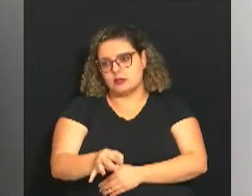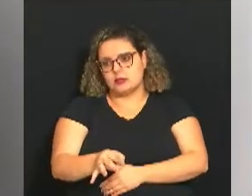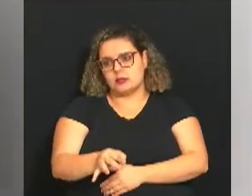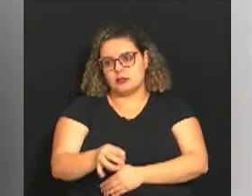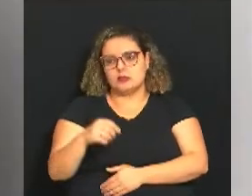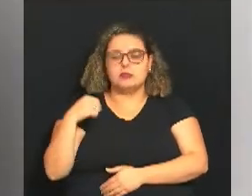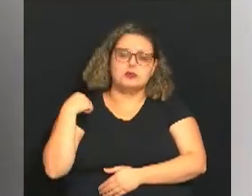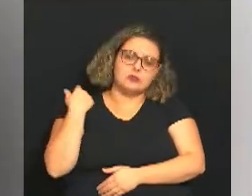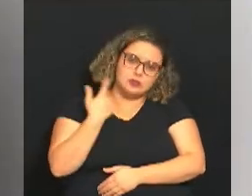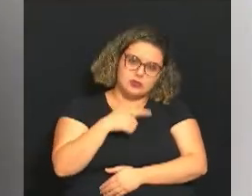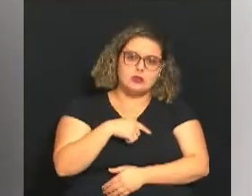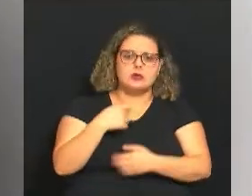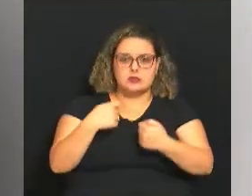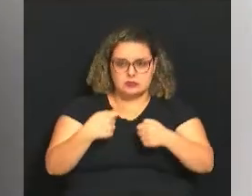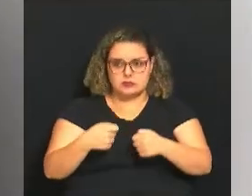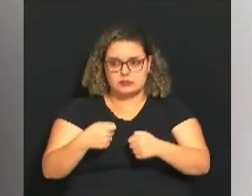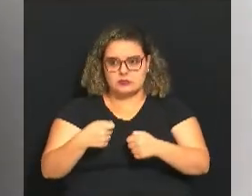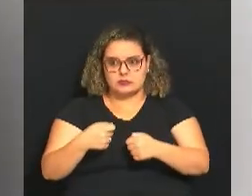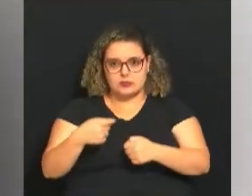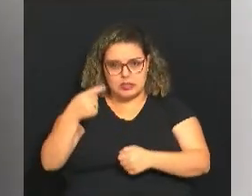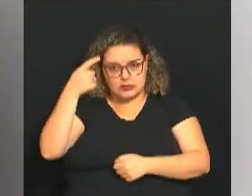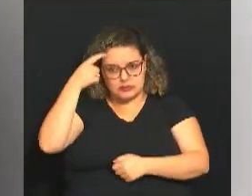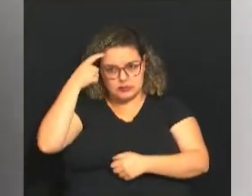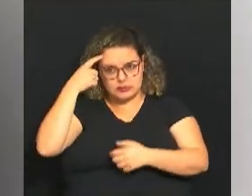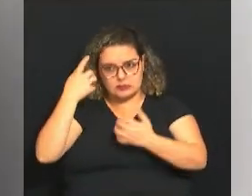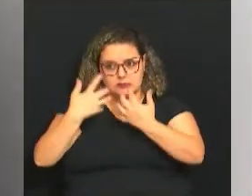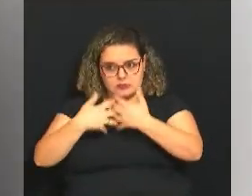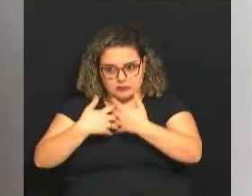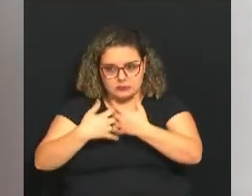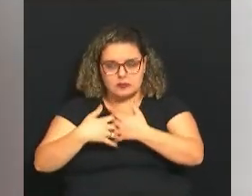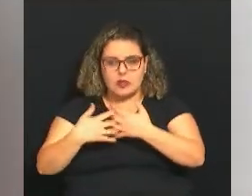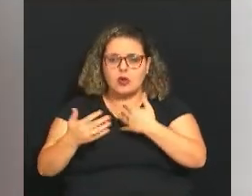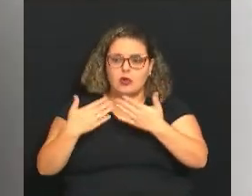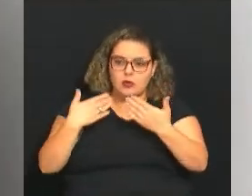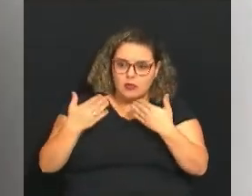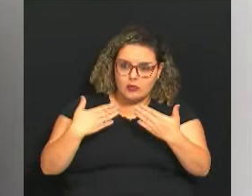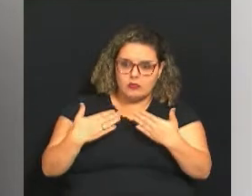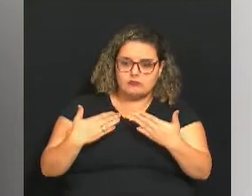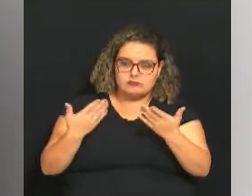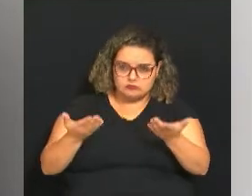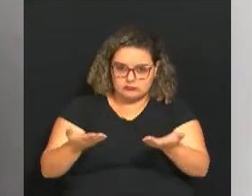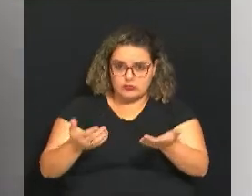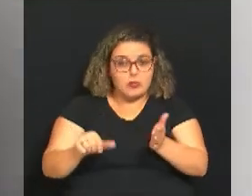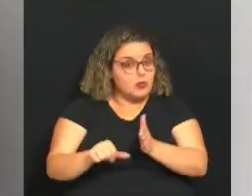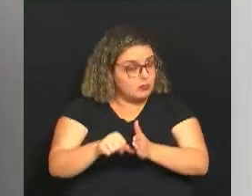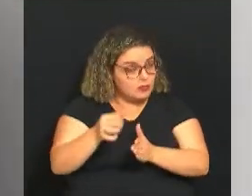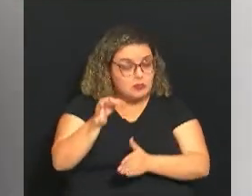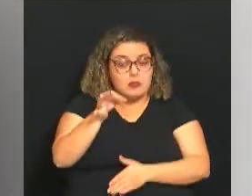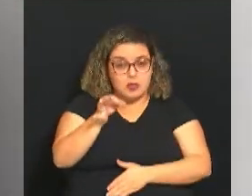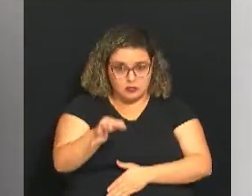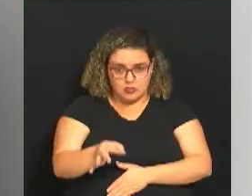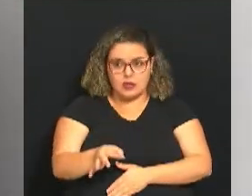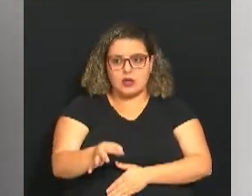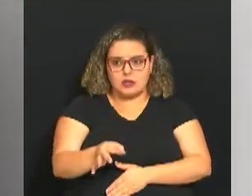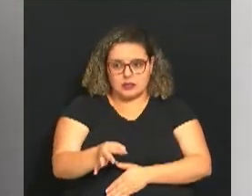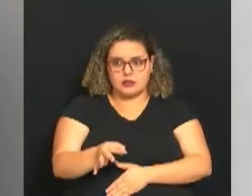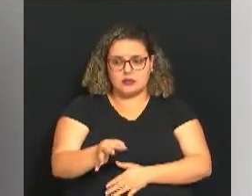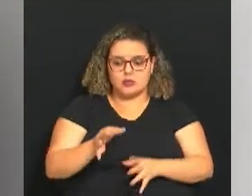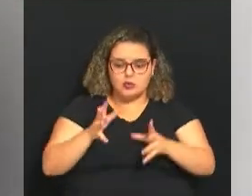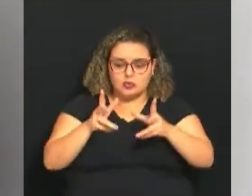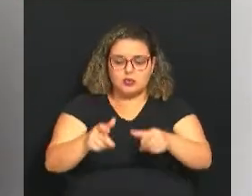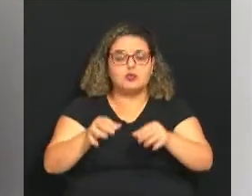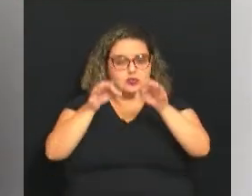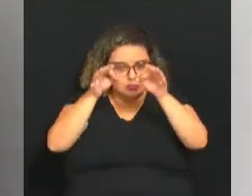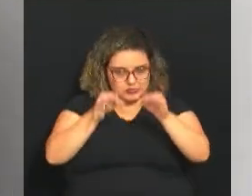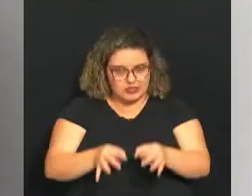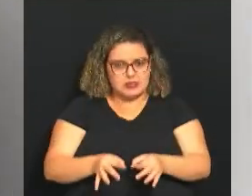então, pensamos nisso, né? Eu faço vira e mexe conversando sobre isso, mas vamos primeiro garantir que está tudo dentro dos